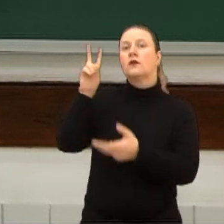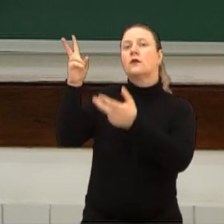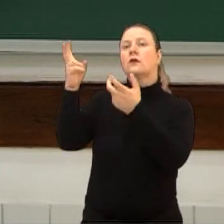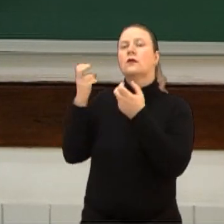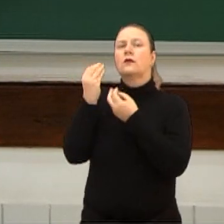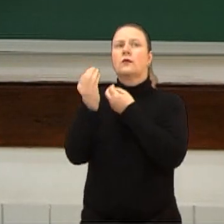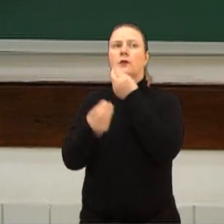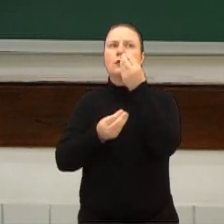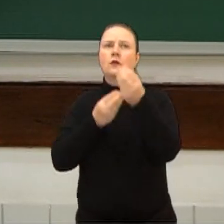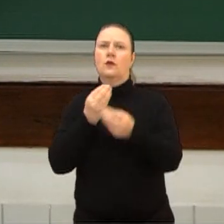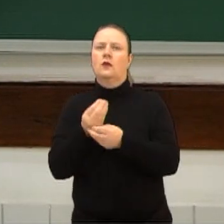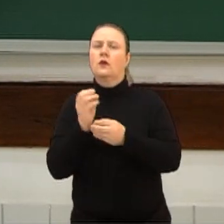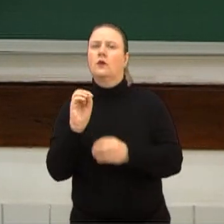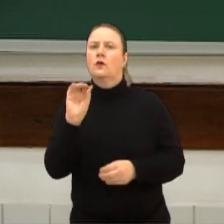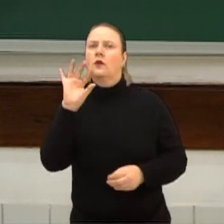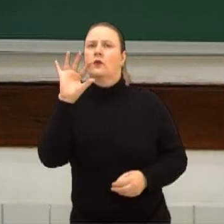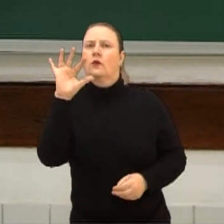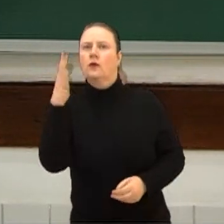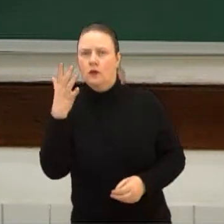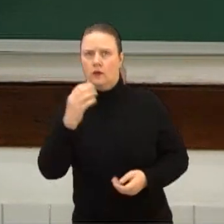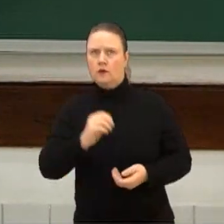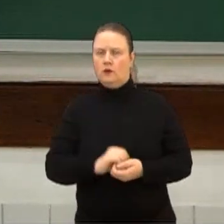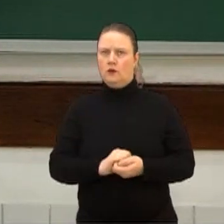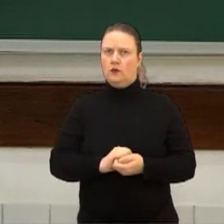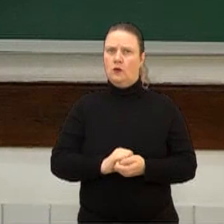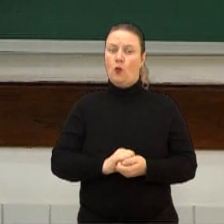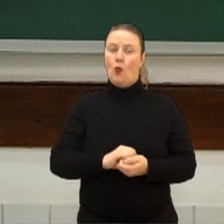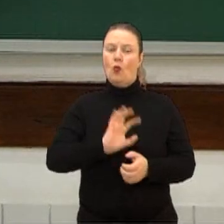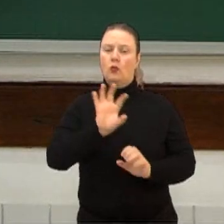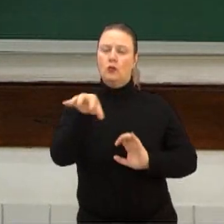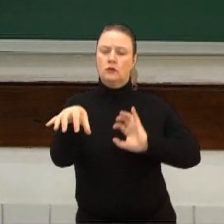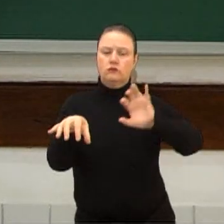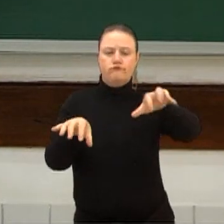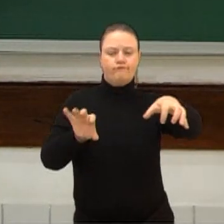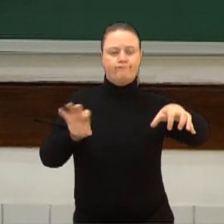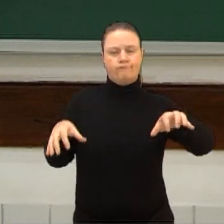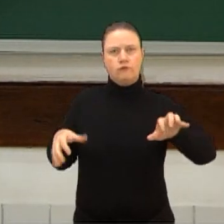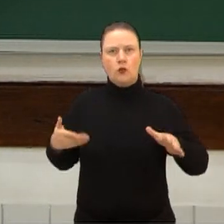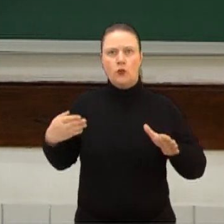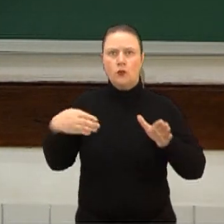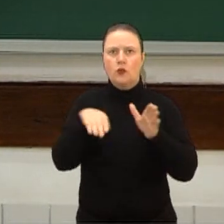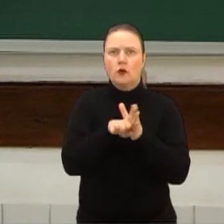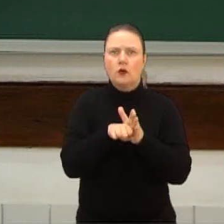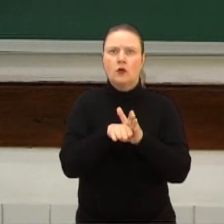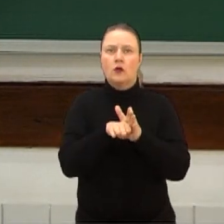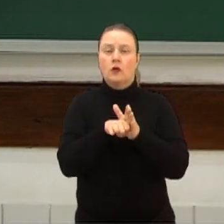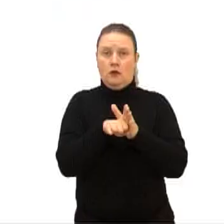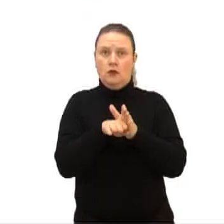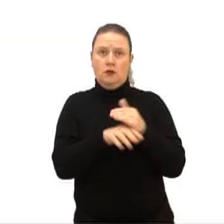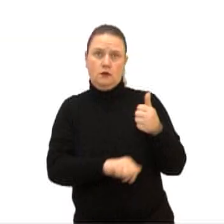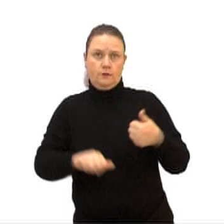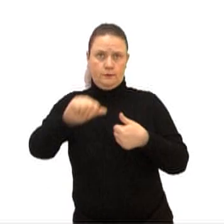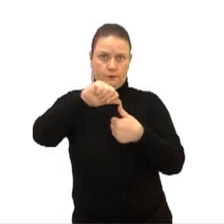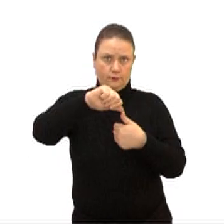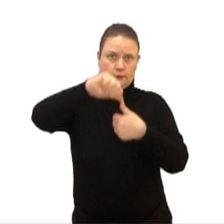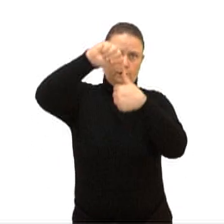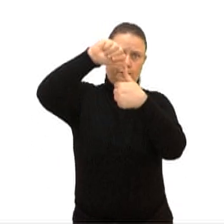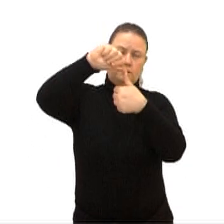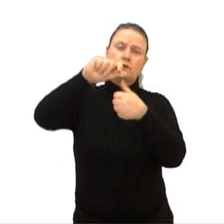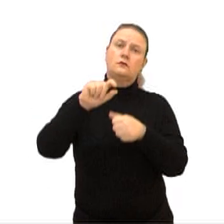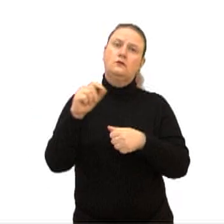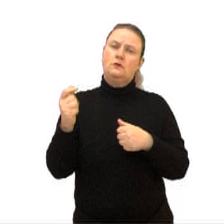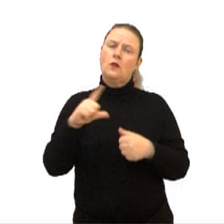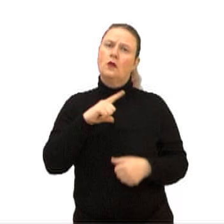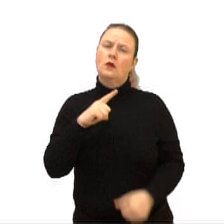que quando que o colonizador efetivamente chega a essa região da América Central. Nós temos